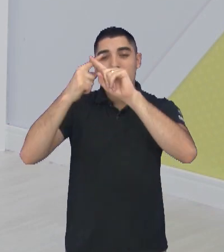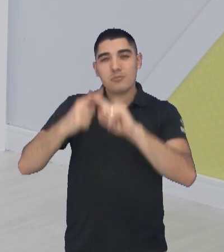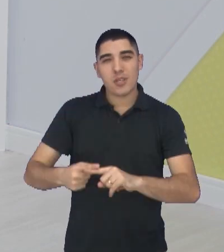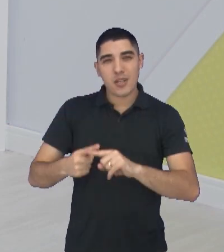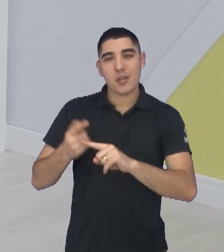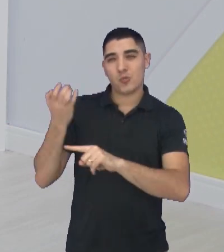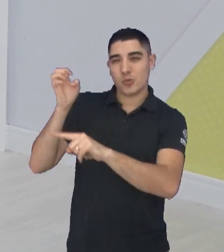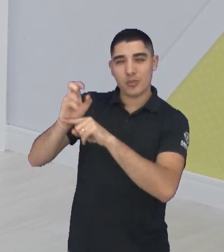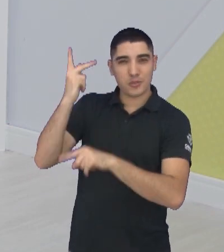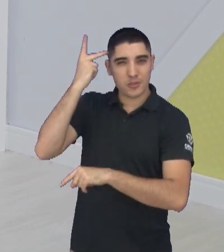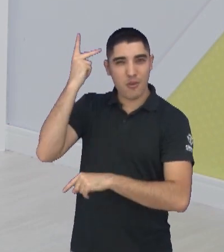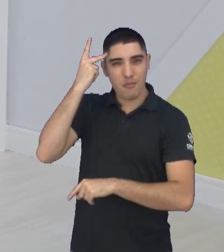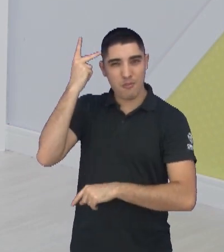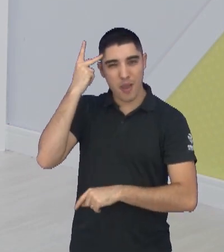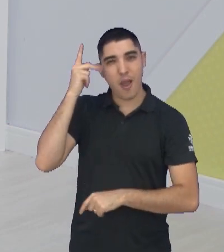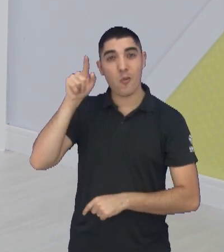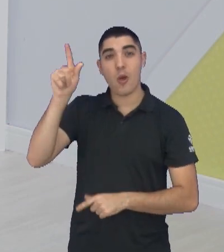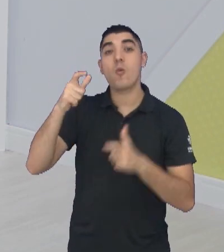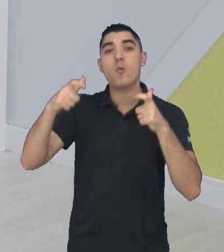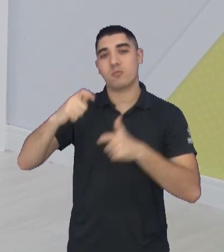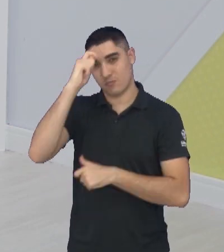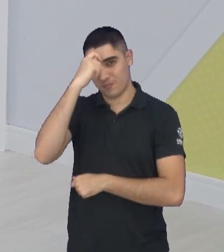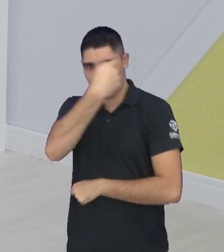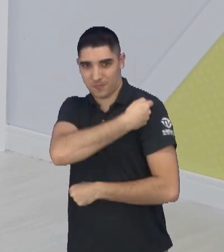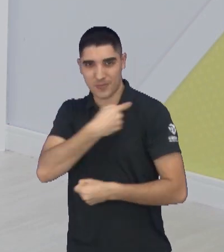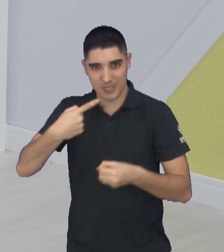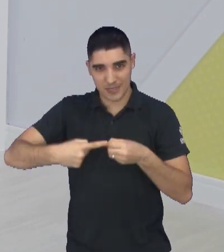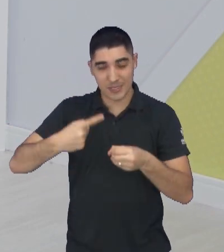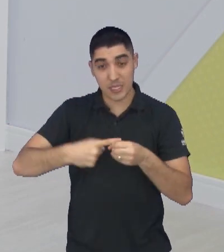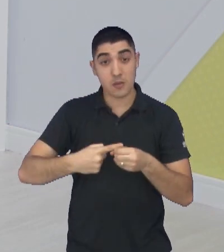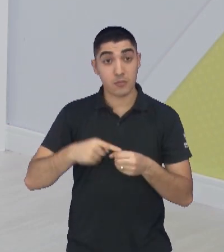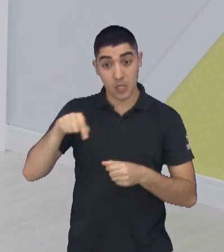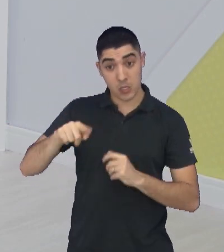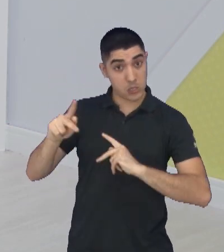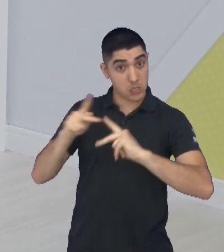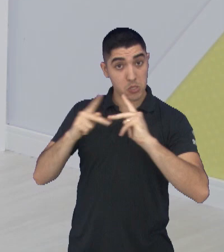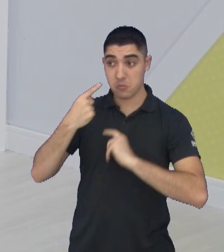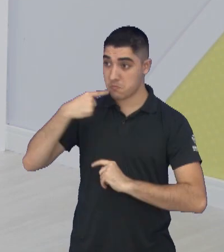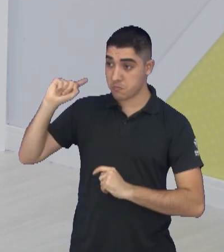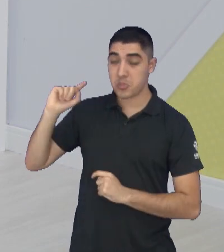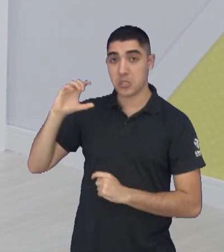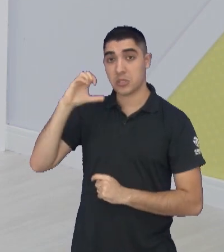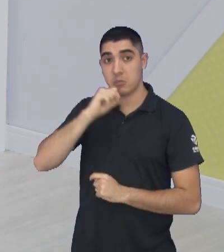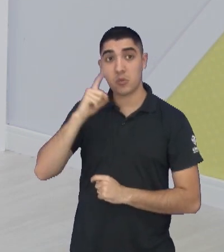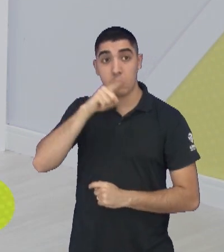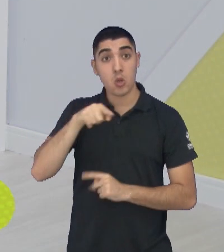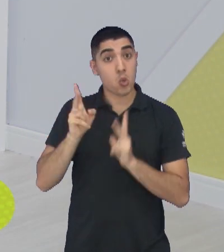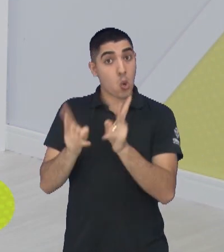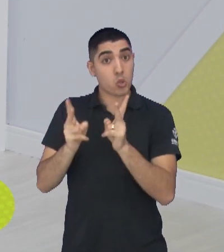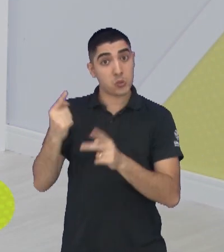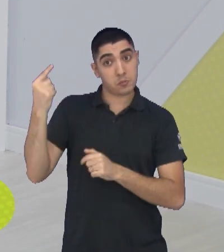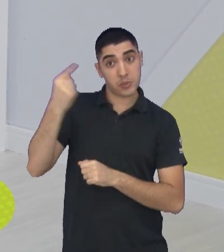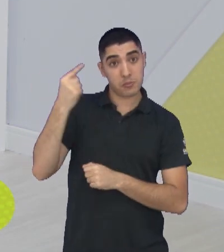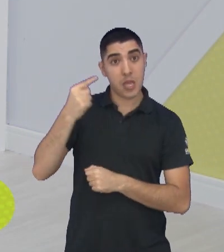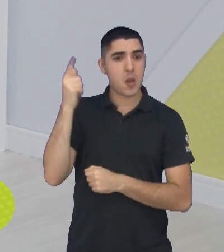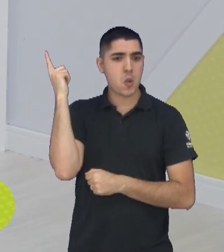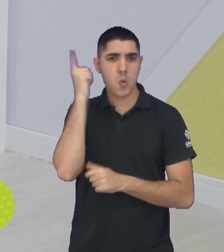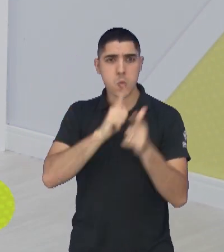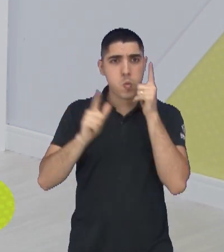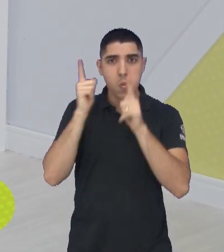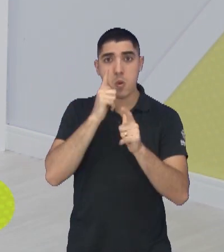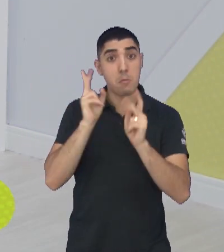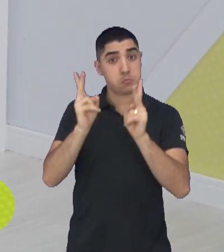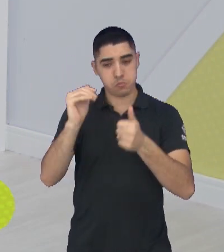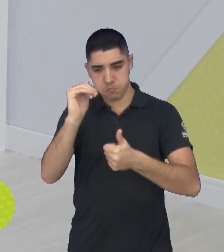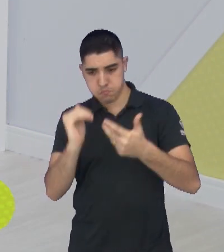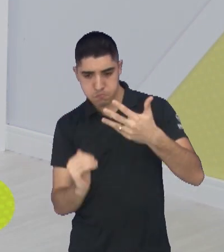Rio Preto 2023. Com os resultados do final de semana, São José dos Campos segue na liderança e ampliou a sua vantagem